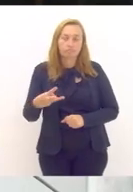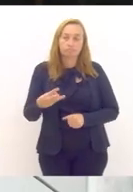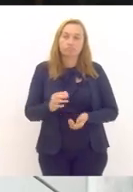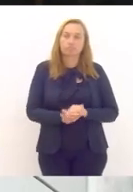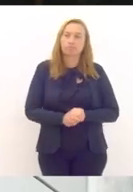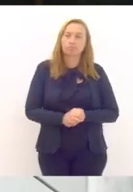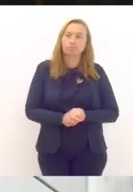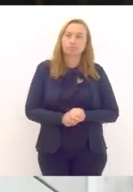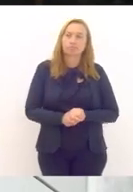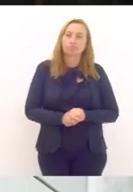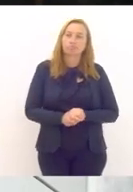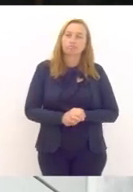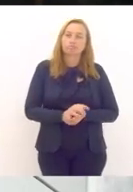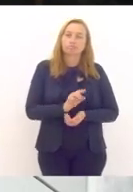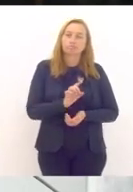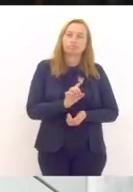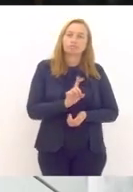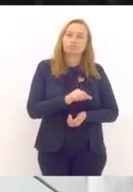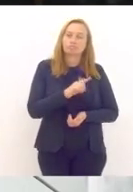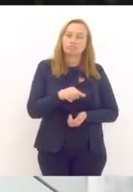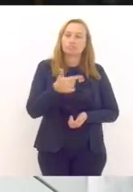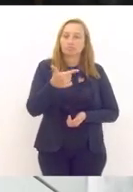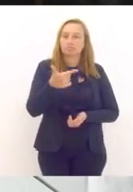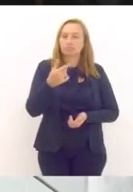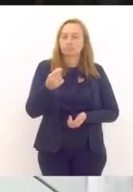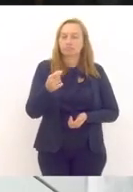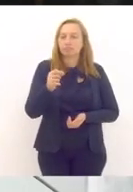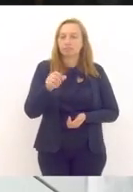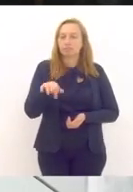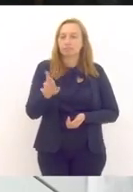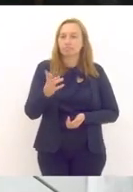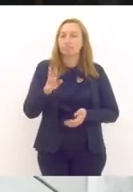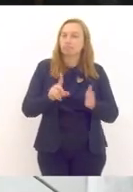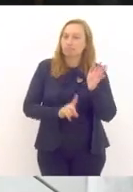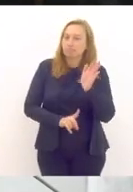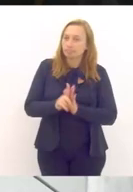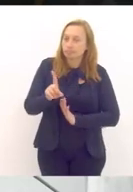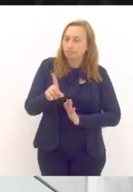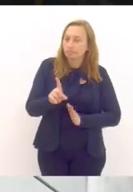renúncia de 20 bilhões. Aí vem a pergunta,